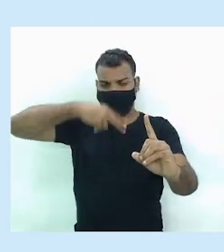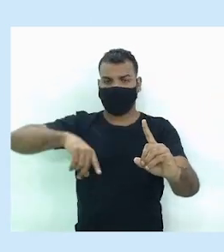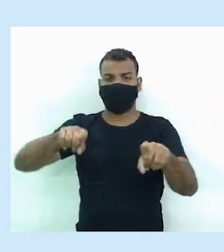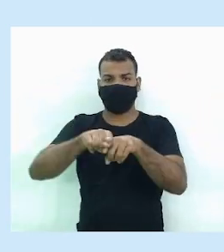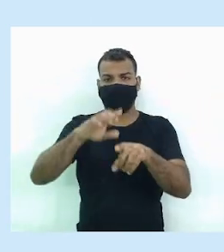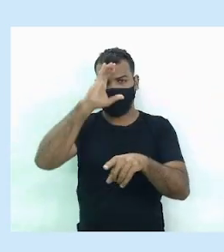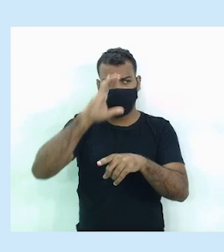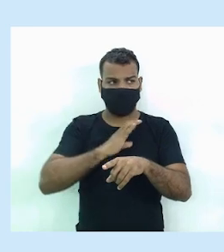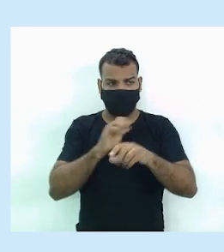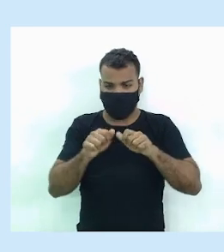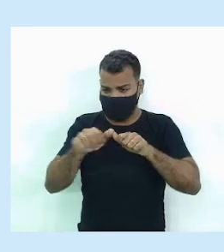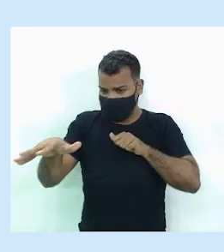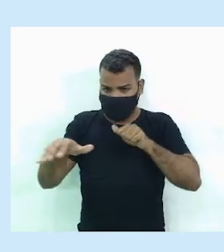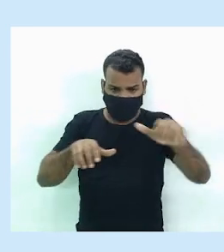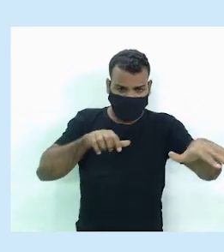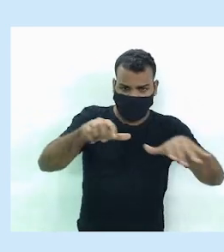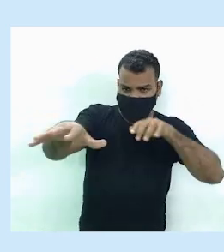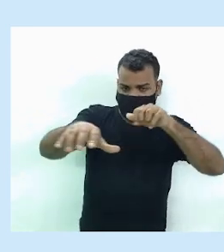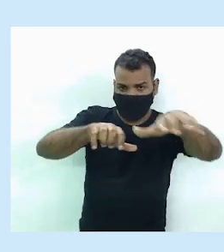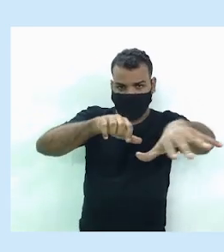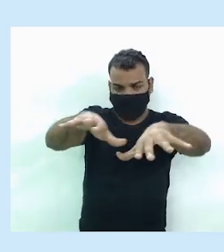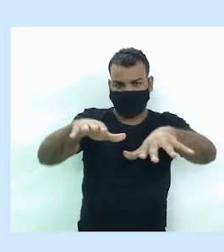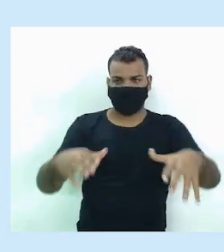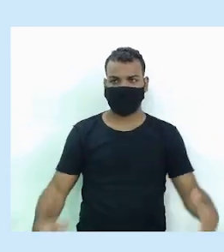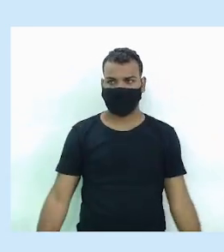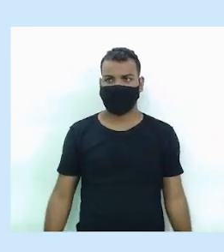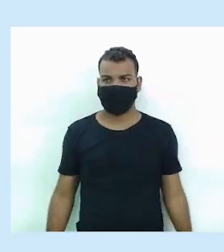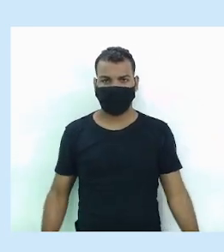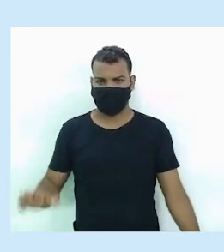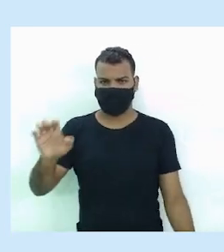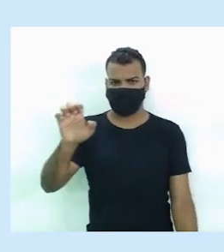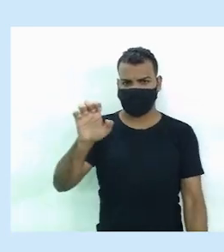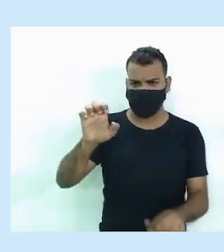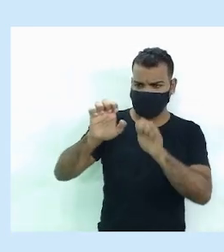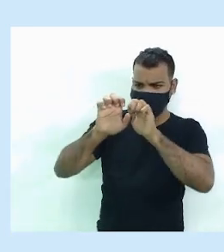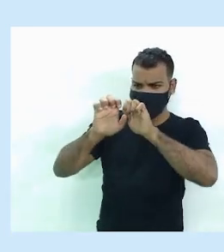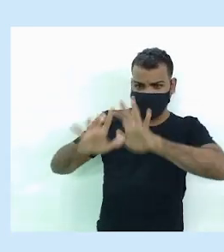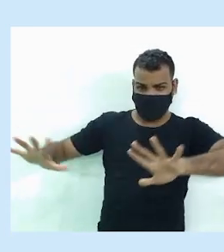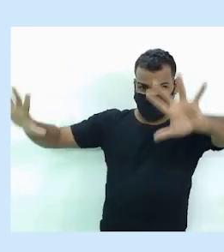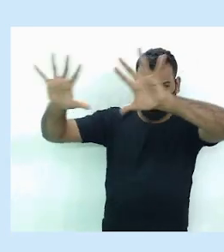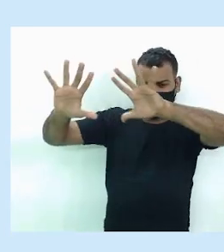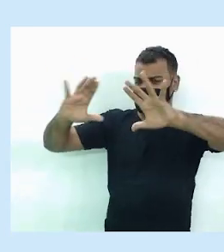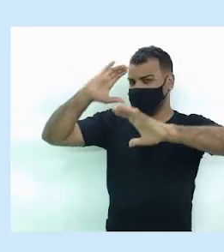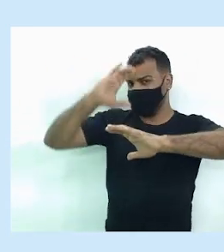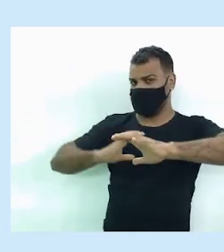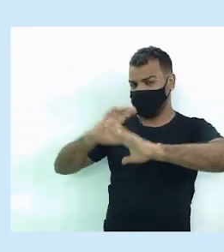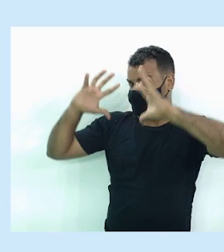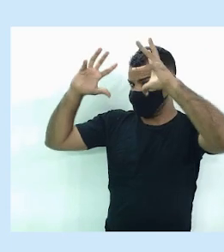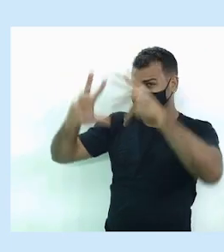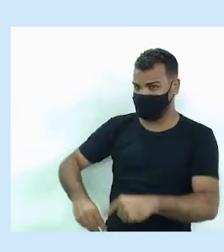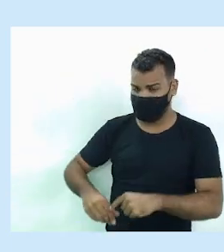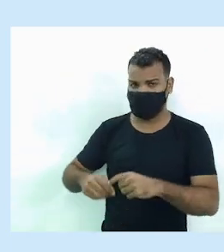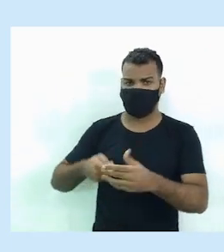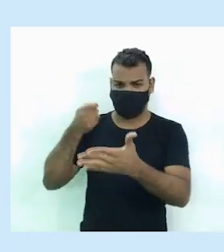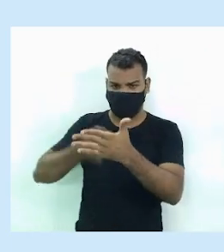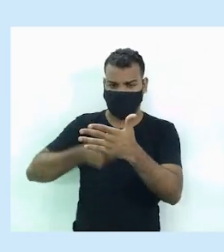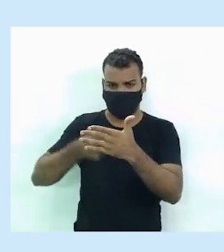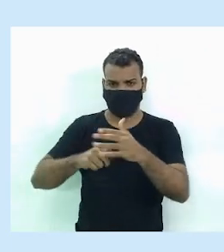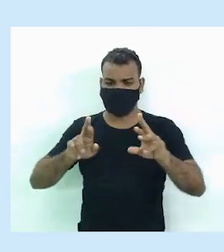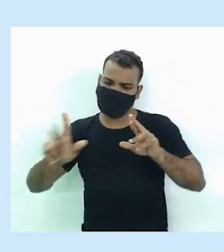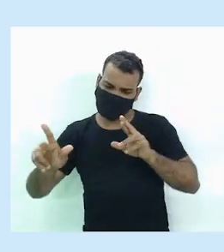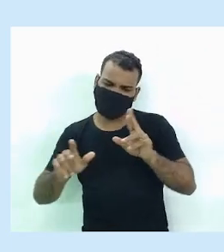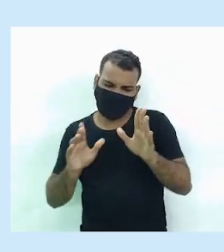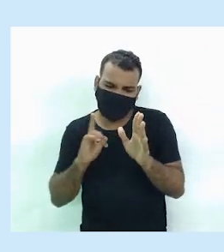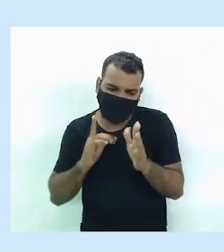da Igreja Católica, né, fortalecimento do cristianismo, a Europa toda praticamente vai ser cristão. Obviamente que vai exigir divergências,